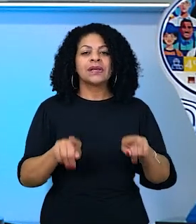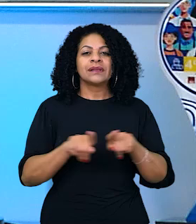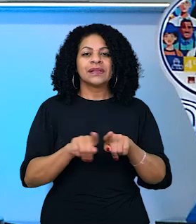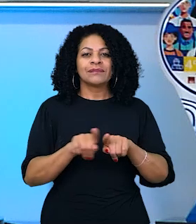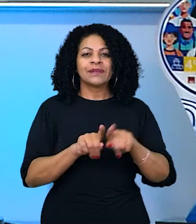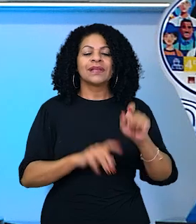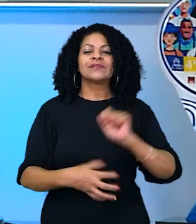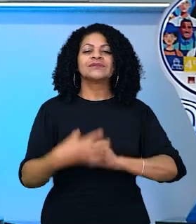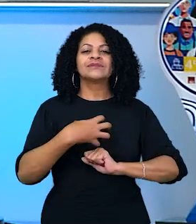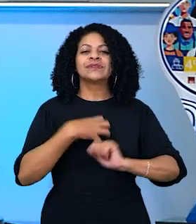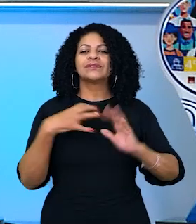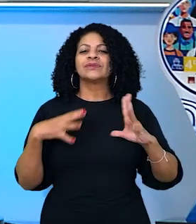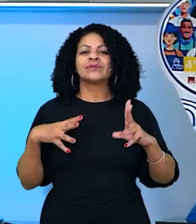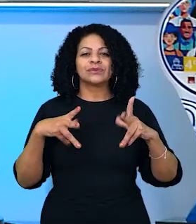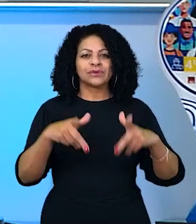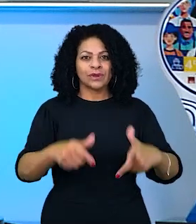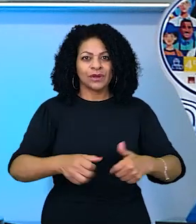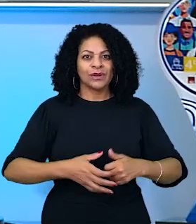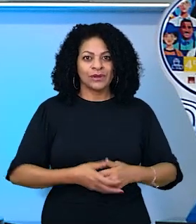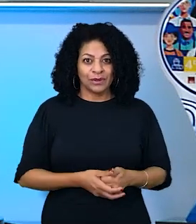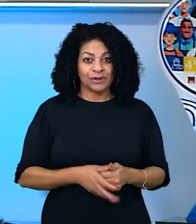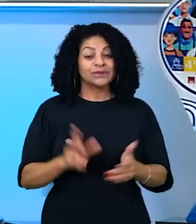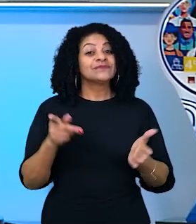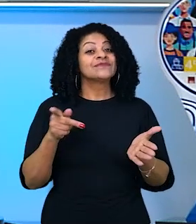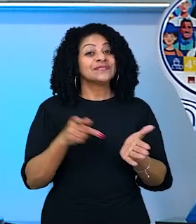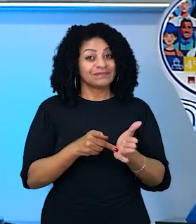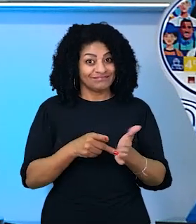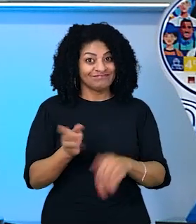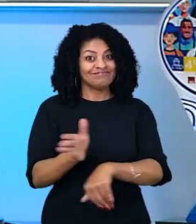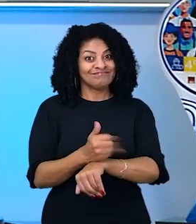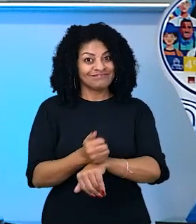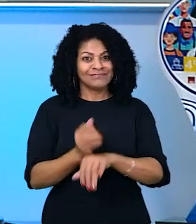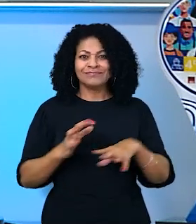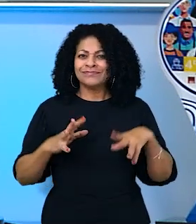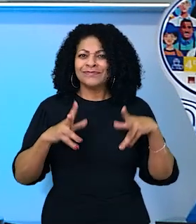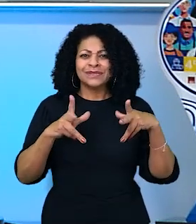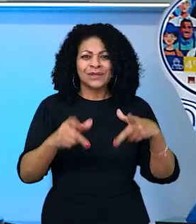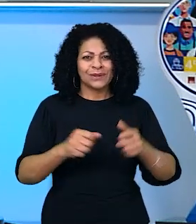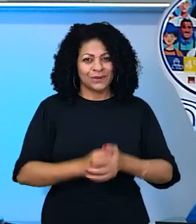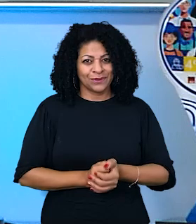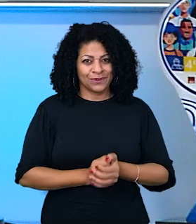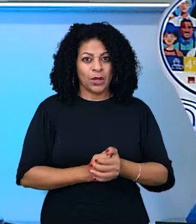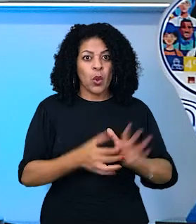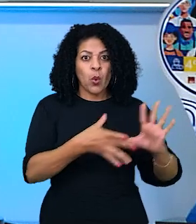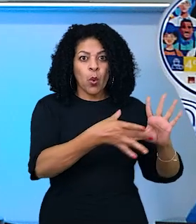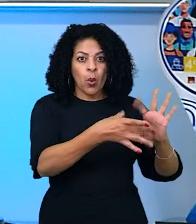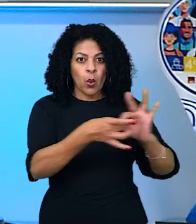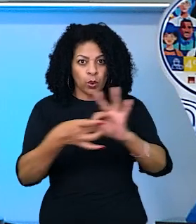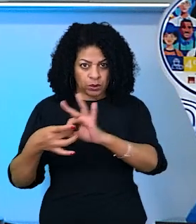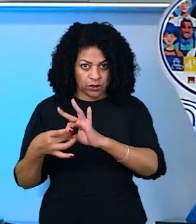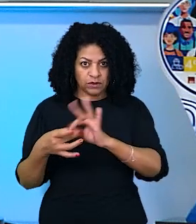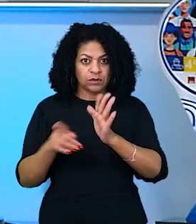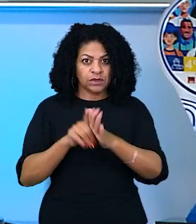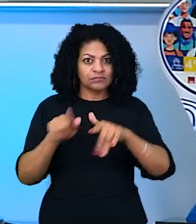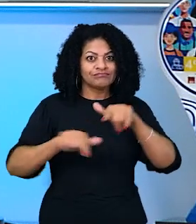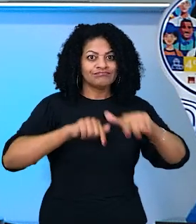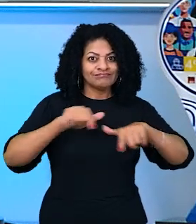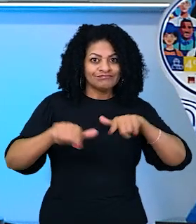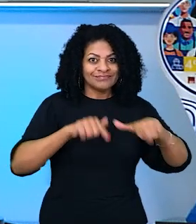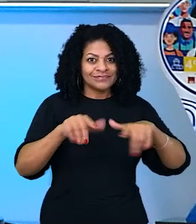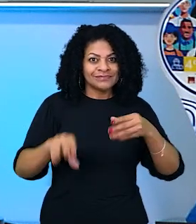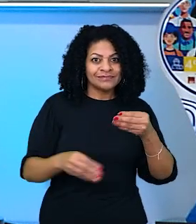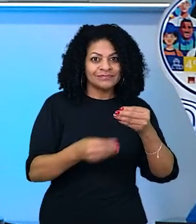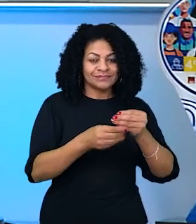a forma de autônomos de fato, comerciantes também. Então, todo esse contexto do mundo do trabalho